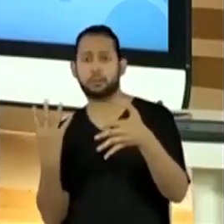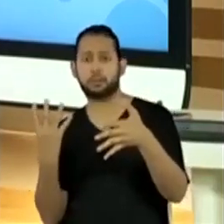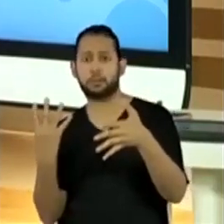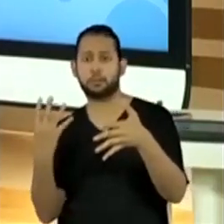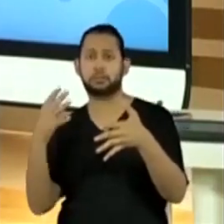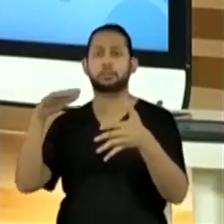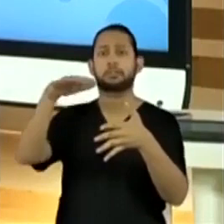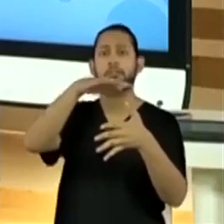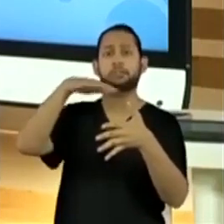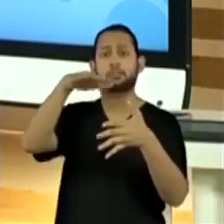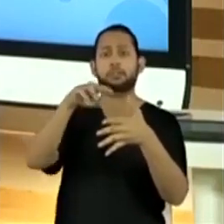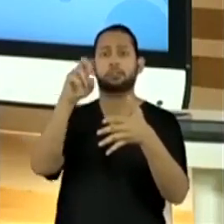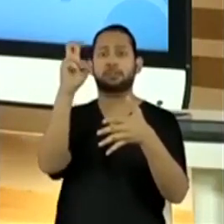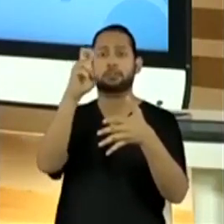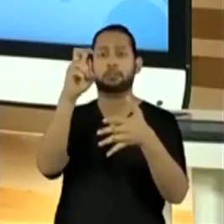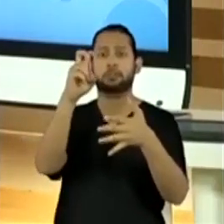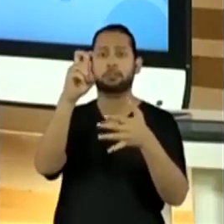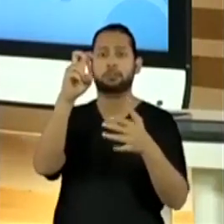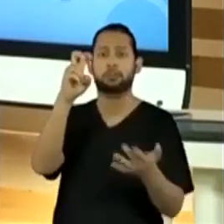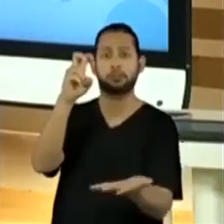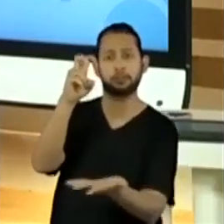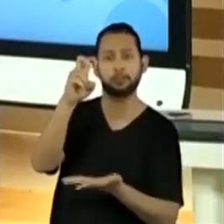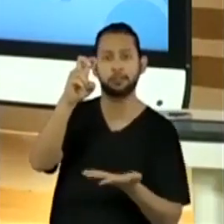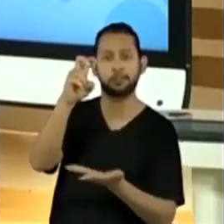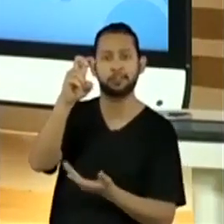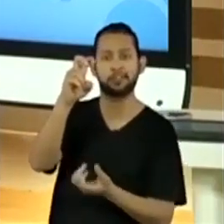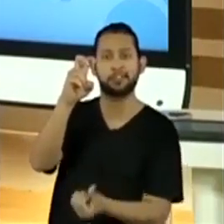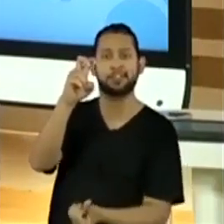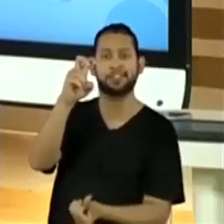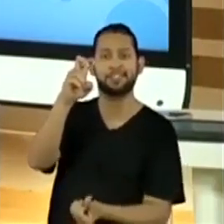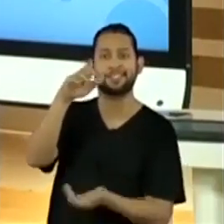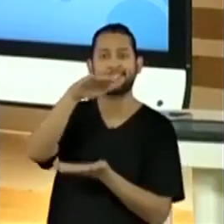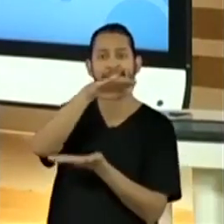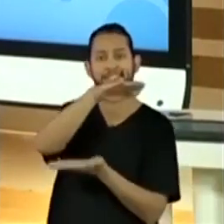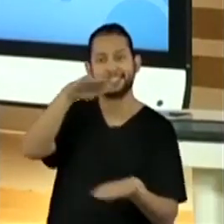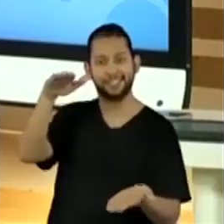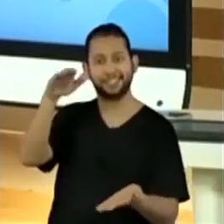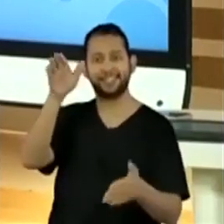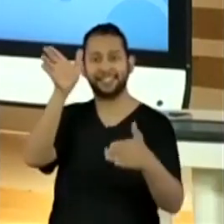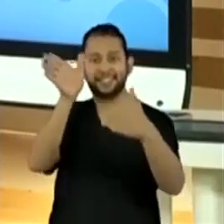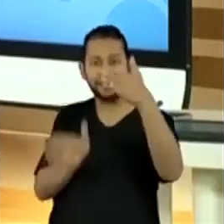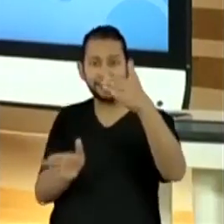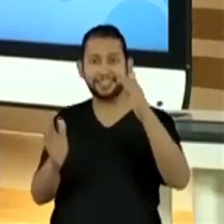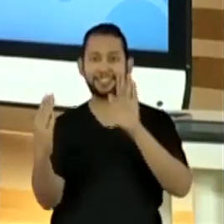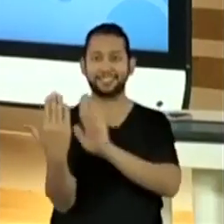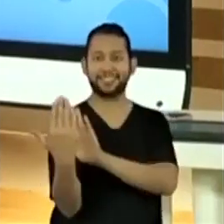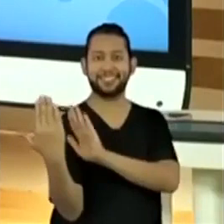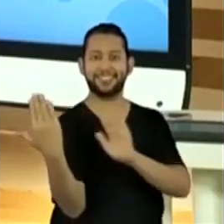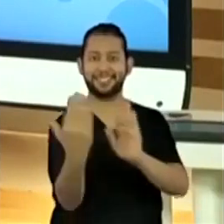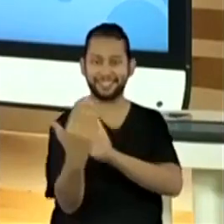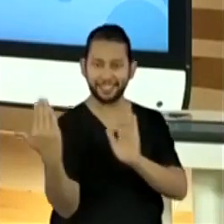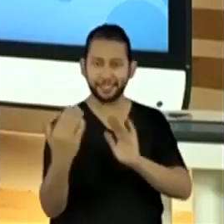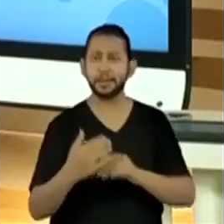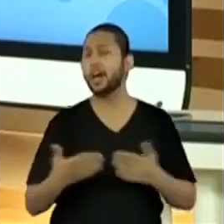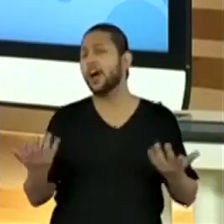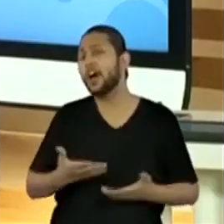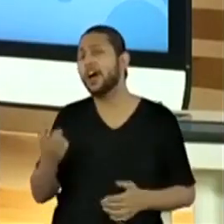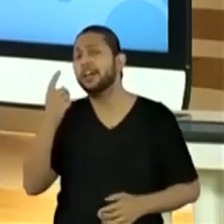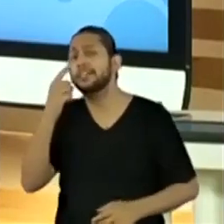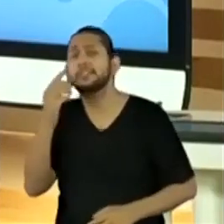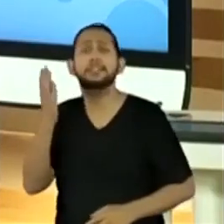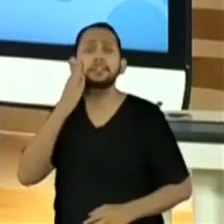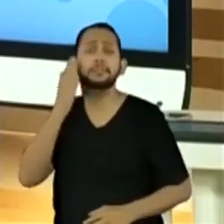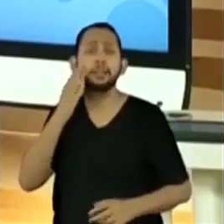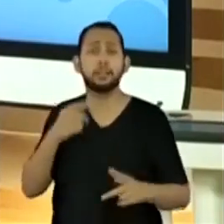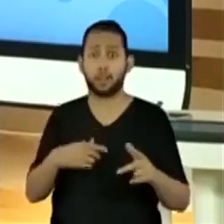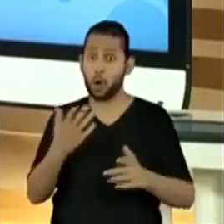as arestas e vértices nessa figura que está desenhada? Vamos lá? Então,